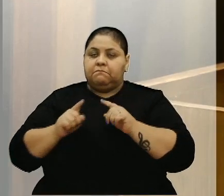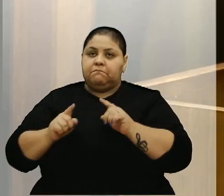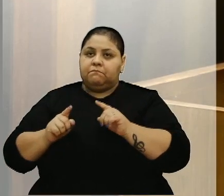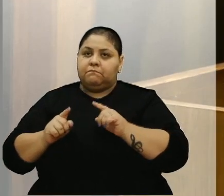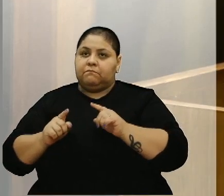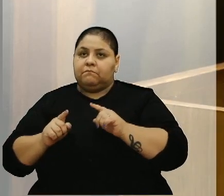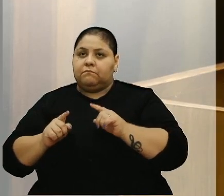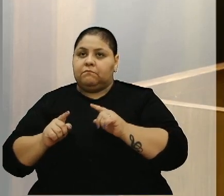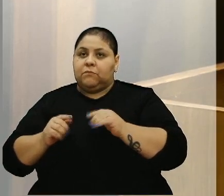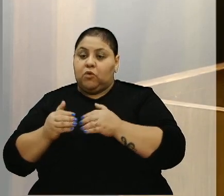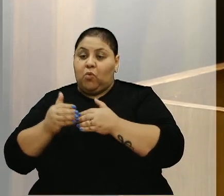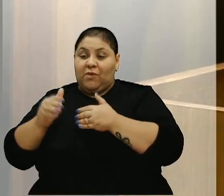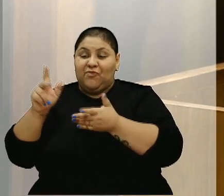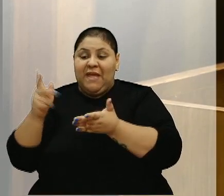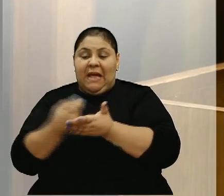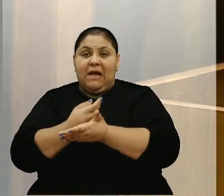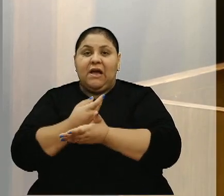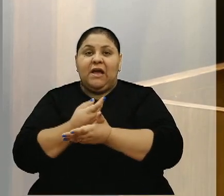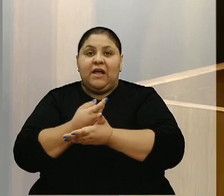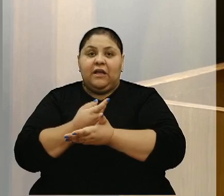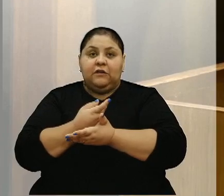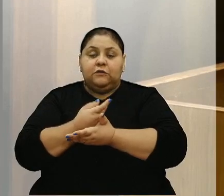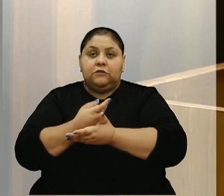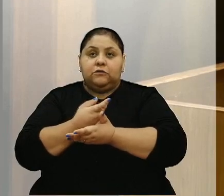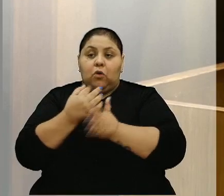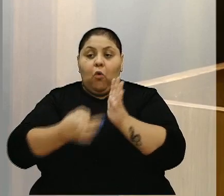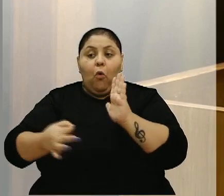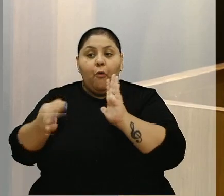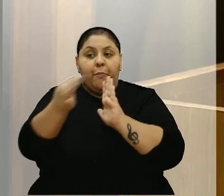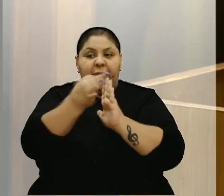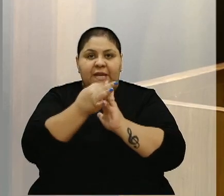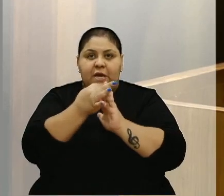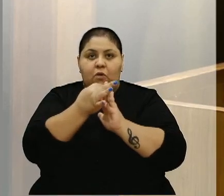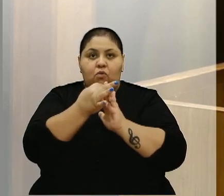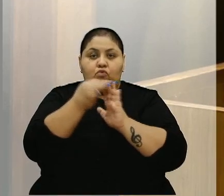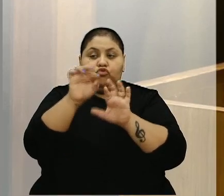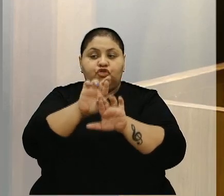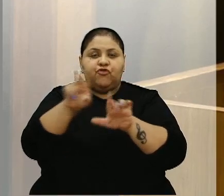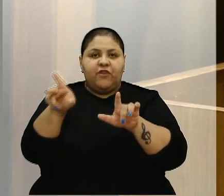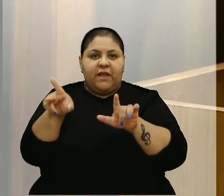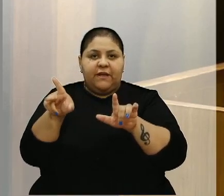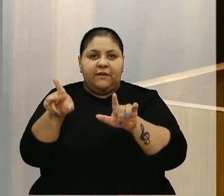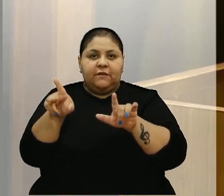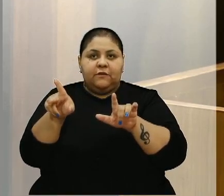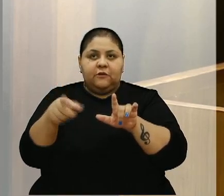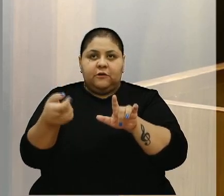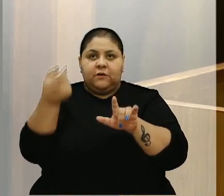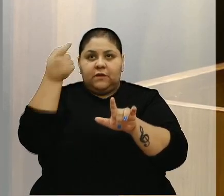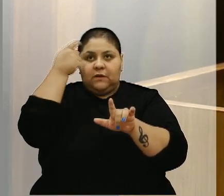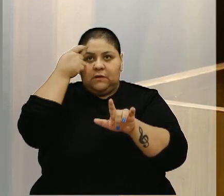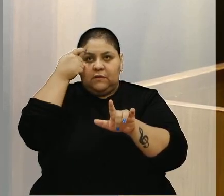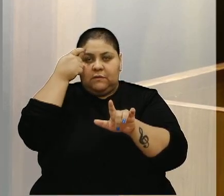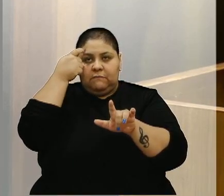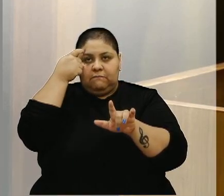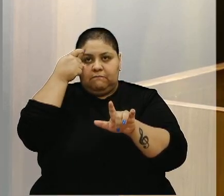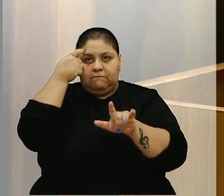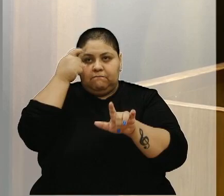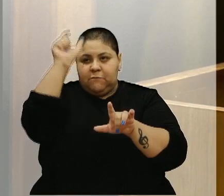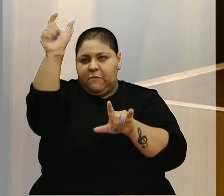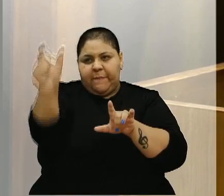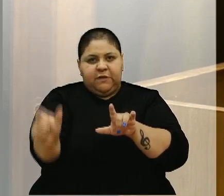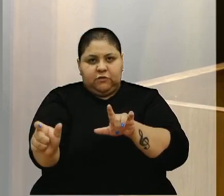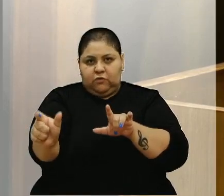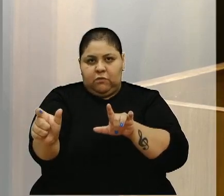Mas quando cometemos um erro ou nos posicionamos de forma contrária ao pensamento de determinada pessoa